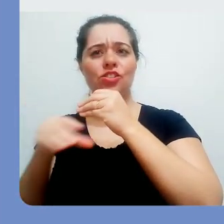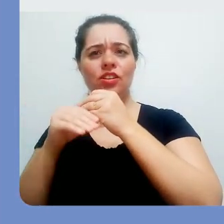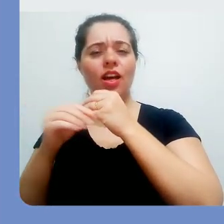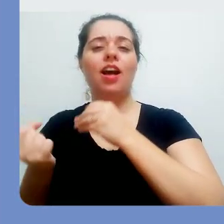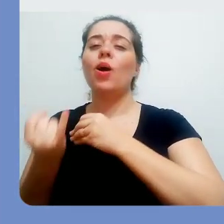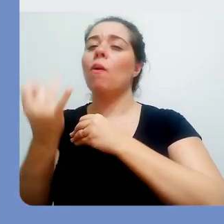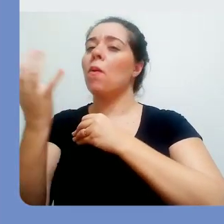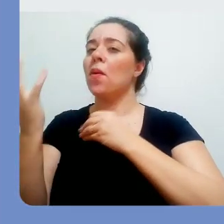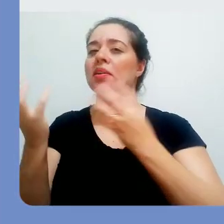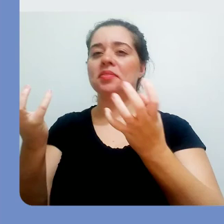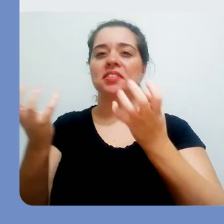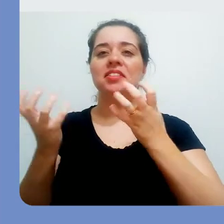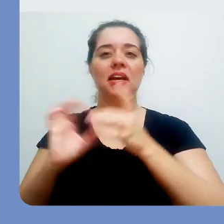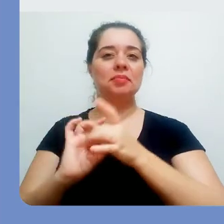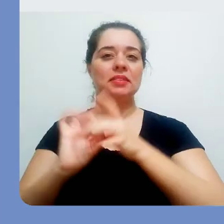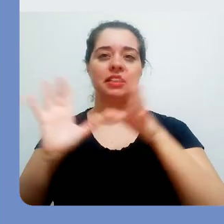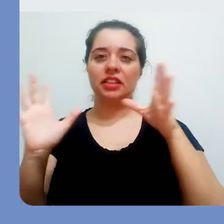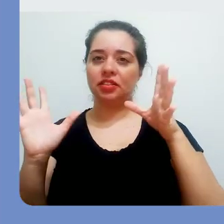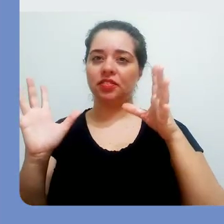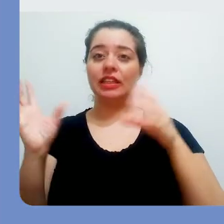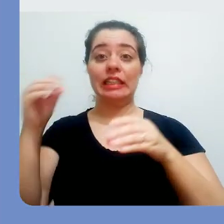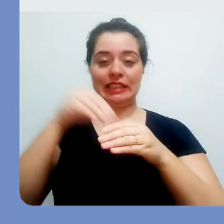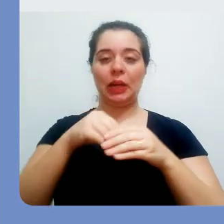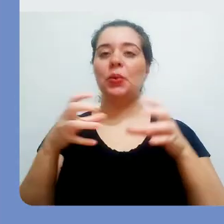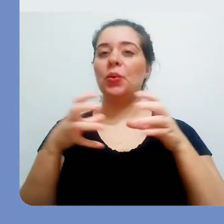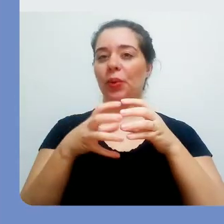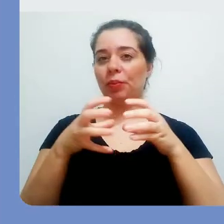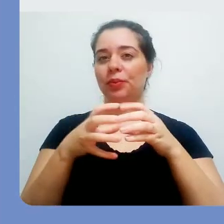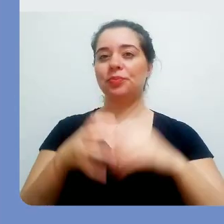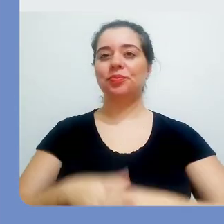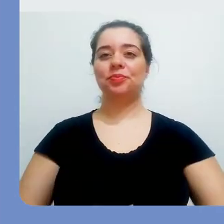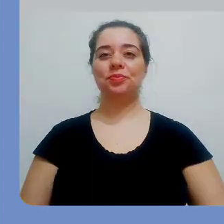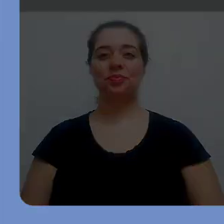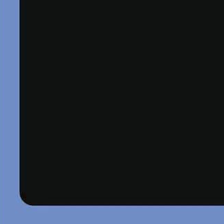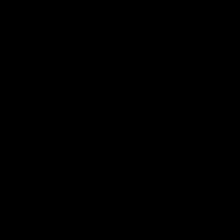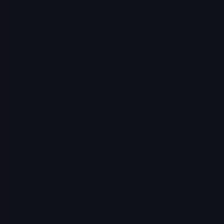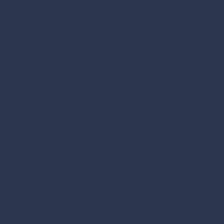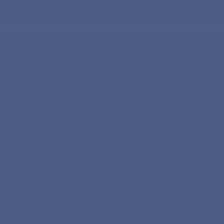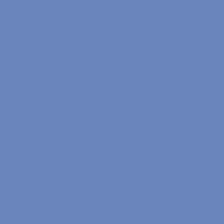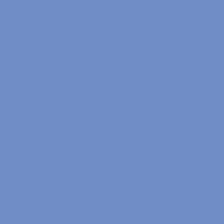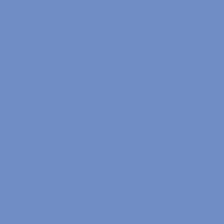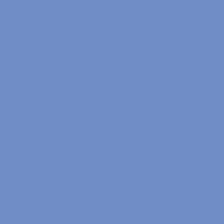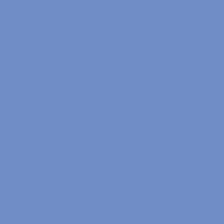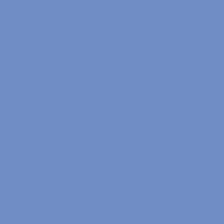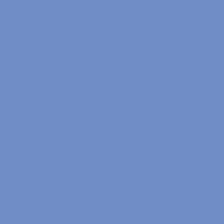E você pode adicionar quantos membros você quiser dentro deste grupo.